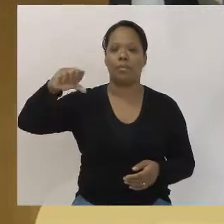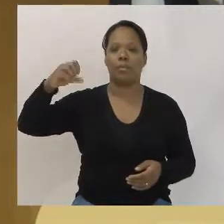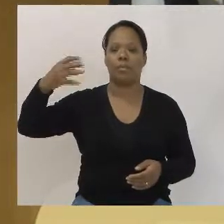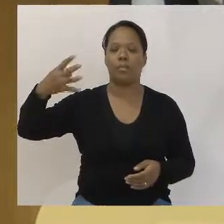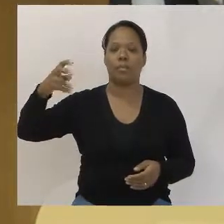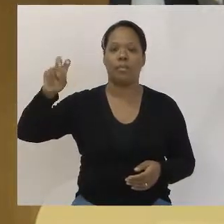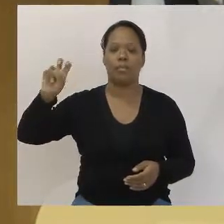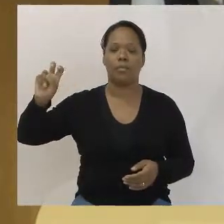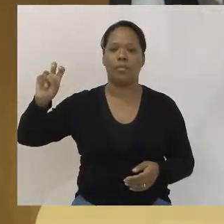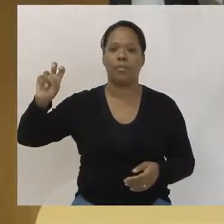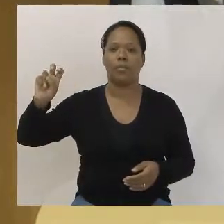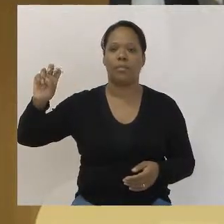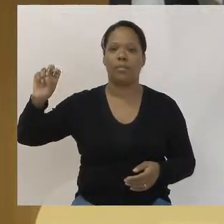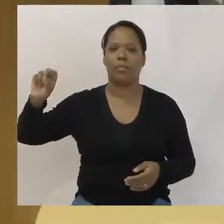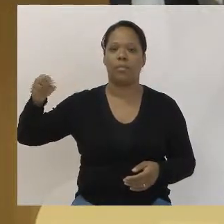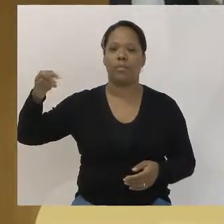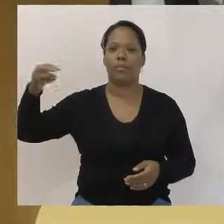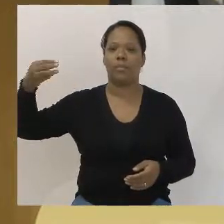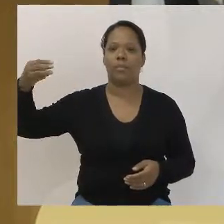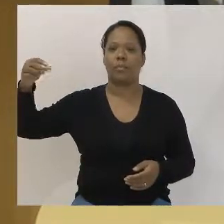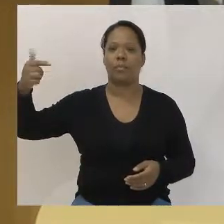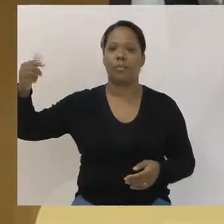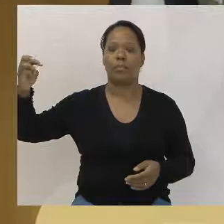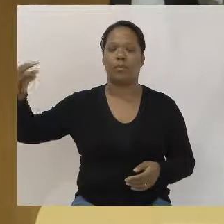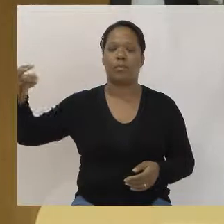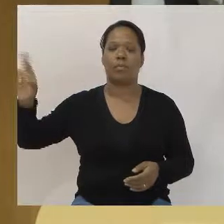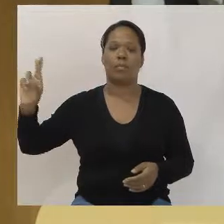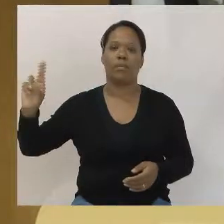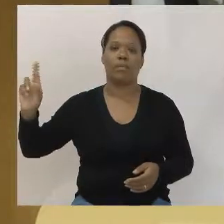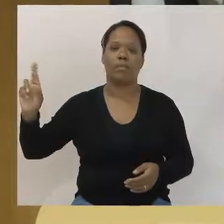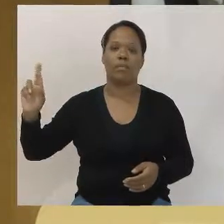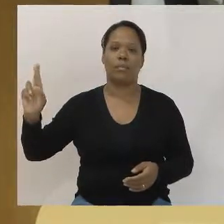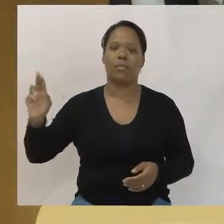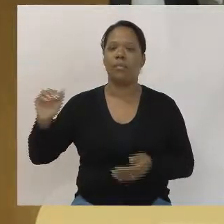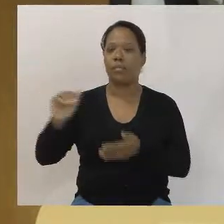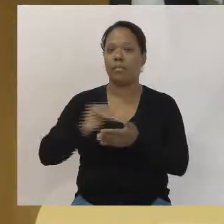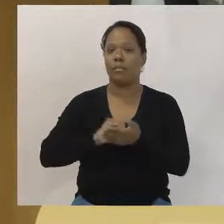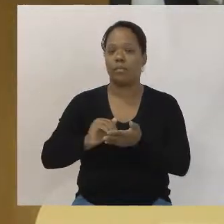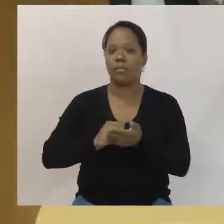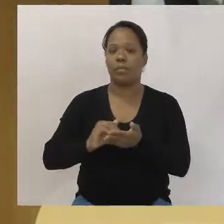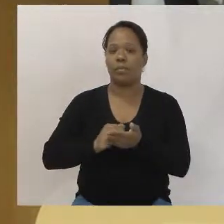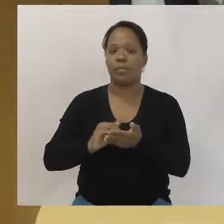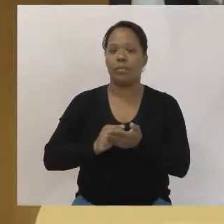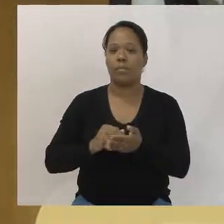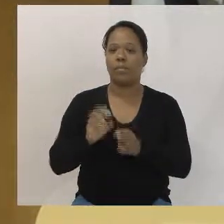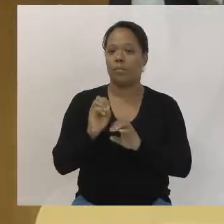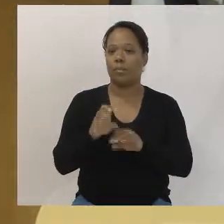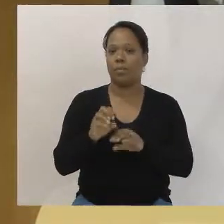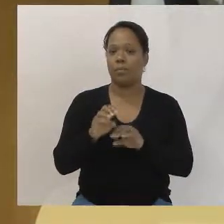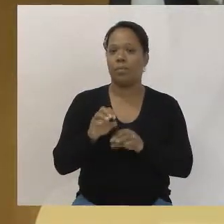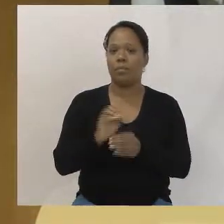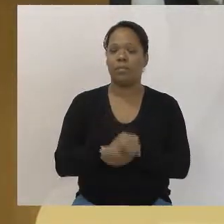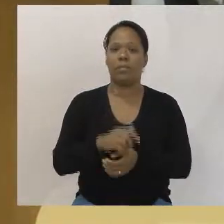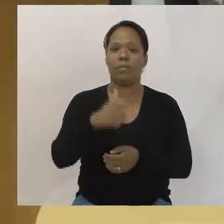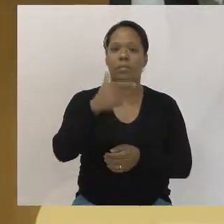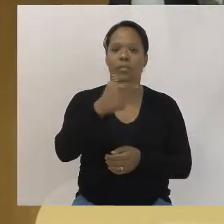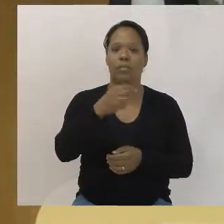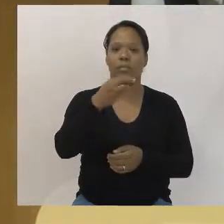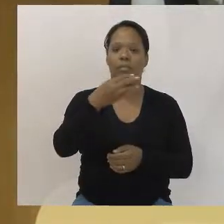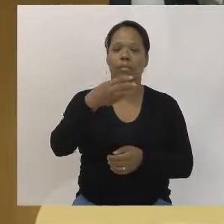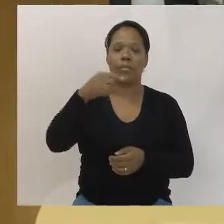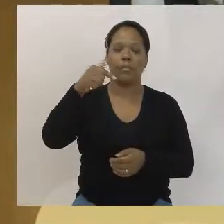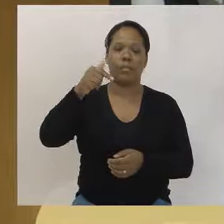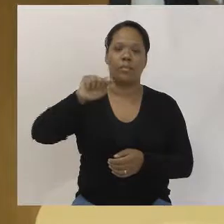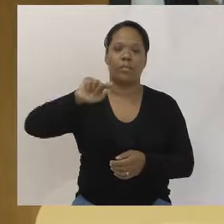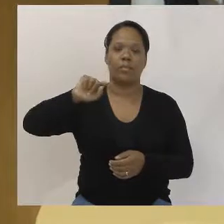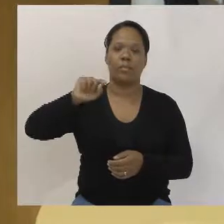e quarenta e cinco mil trezentos e vinte e três reais secretaria municipal de educação 237